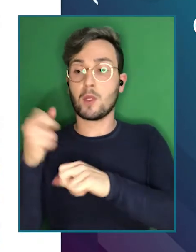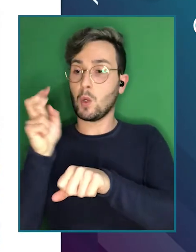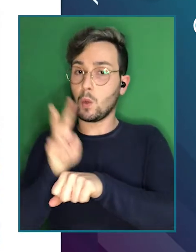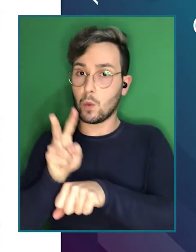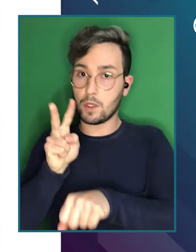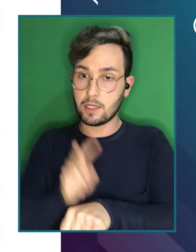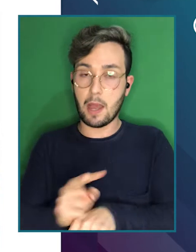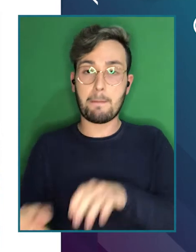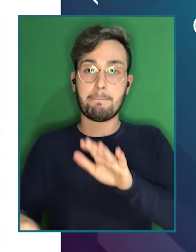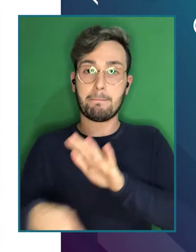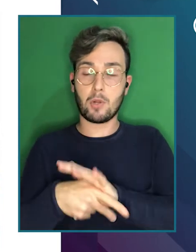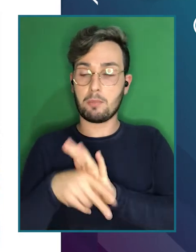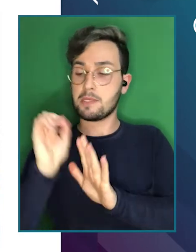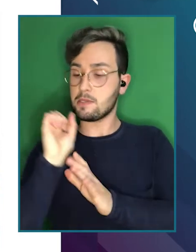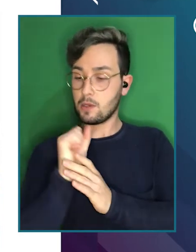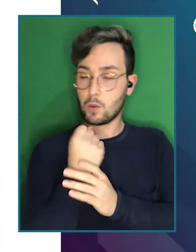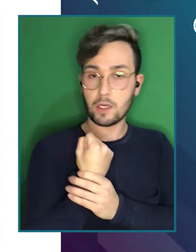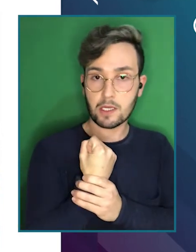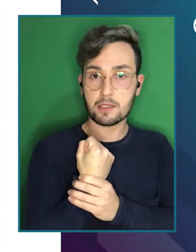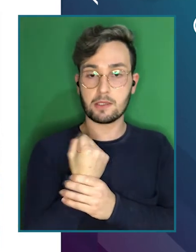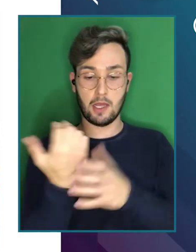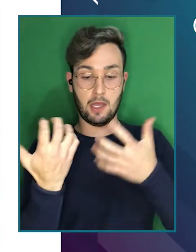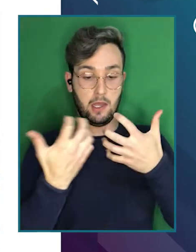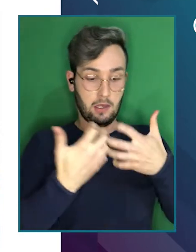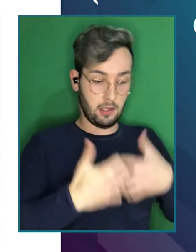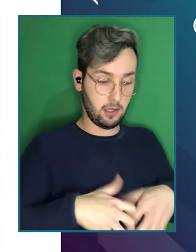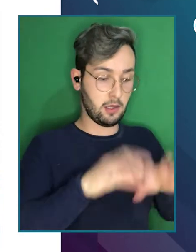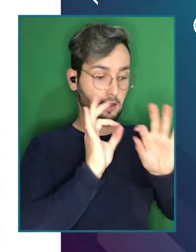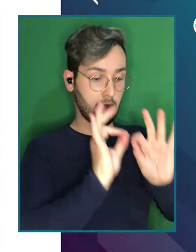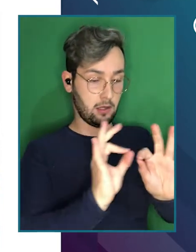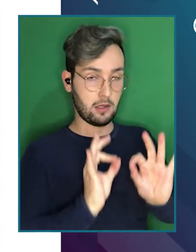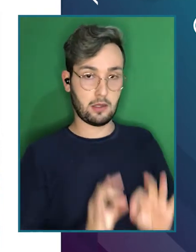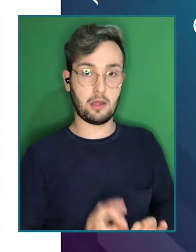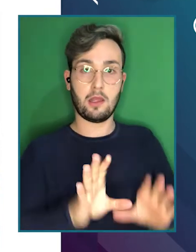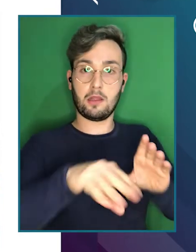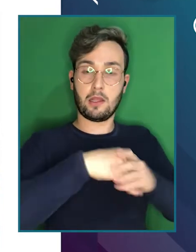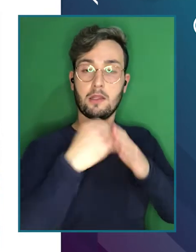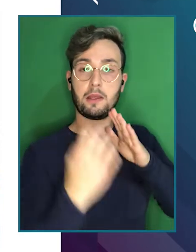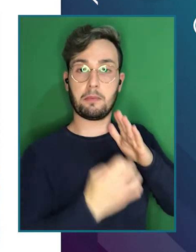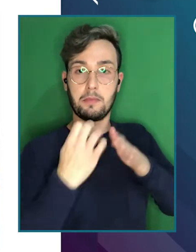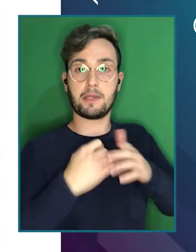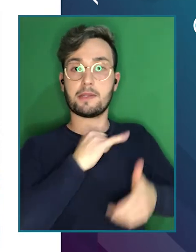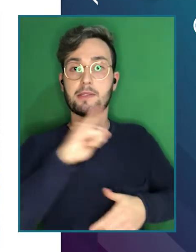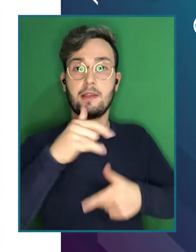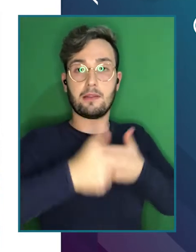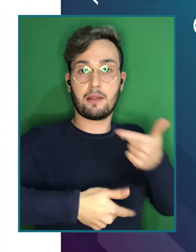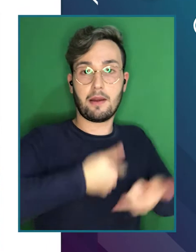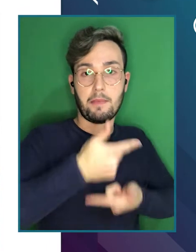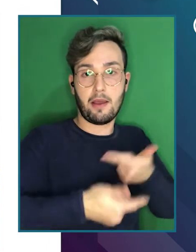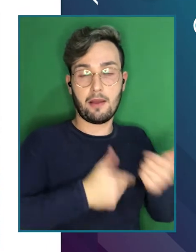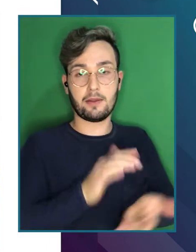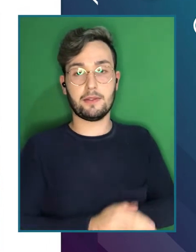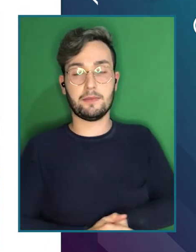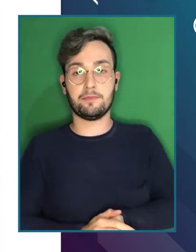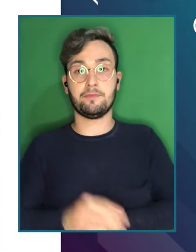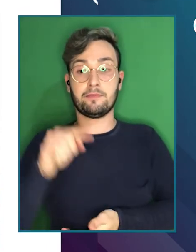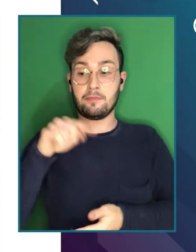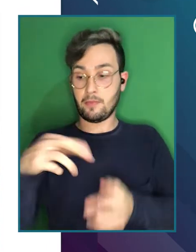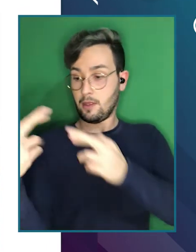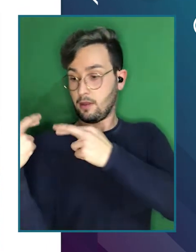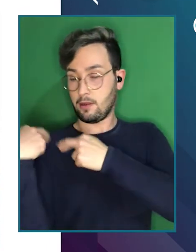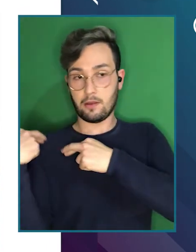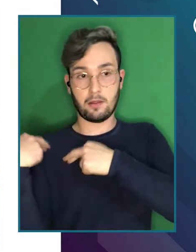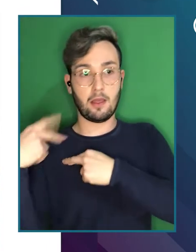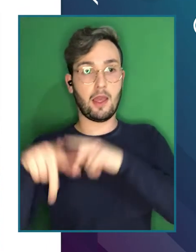fundamental zelar pela integridade e segurança dos equipamentos e instalações da empresa para a qual trabalham. Entre